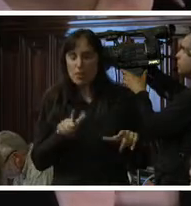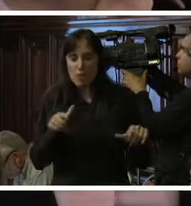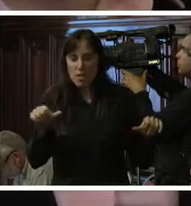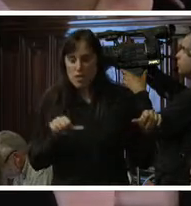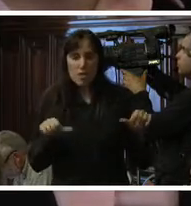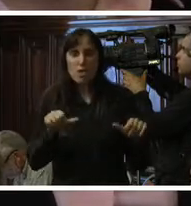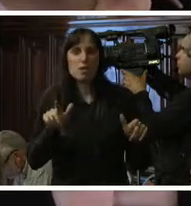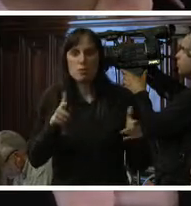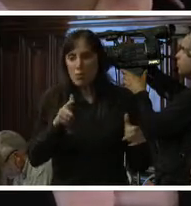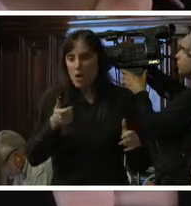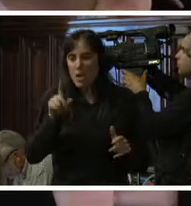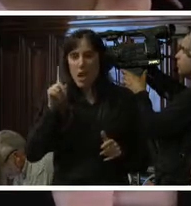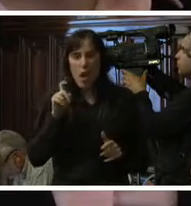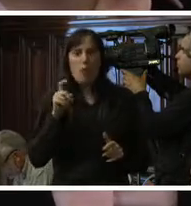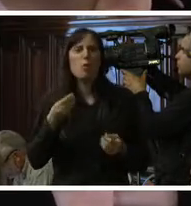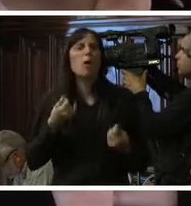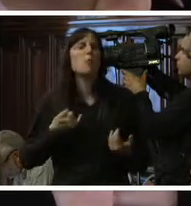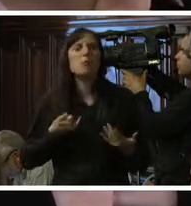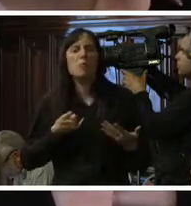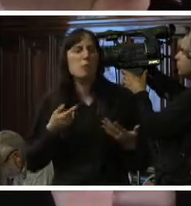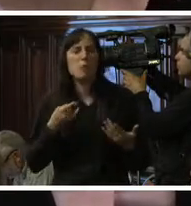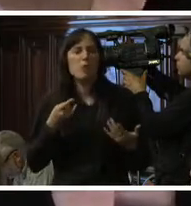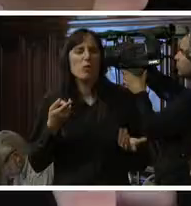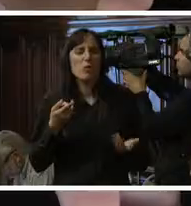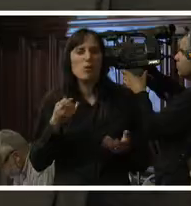se vai conseguir prevenir novas epidemias no futuro.